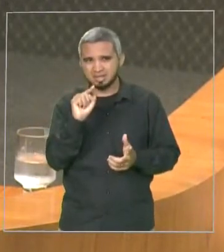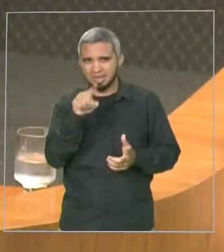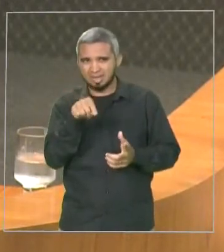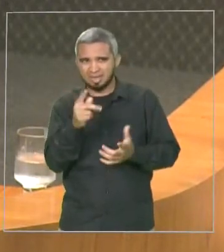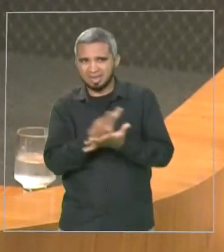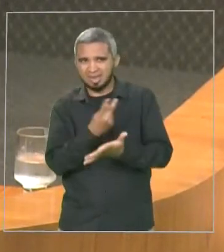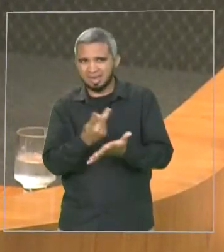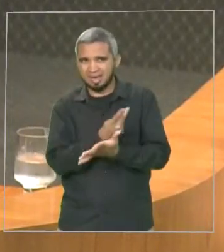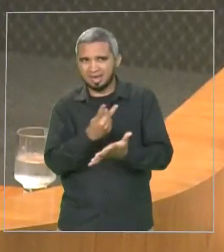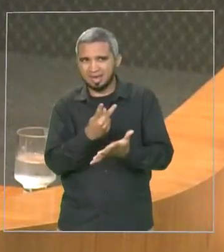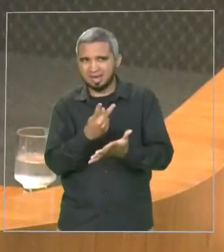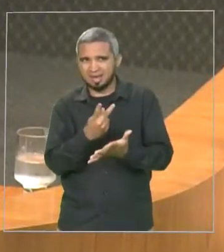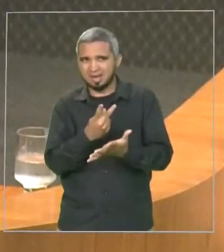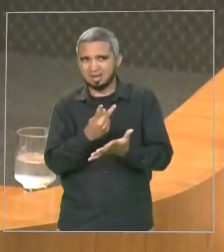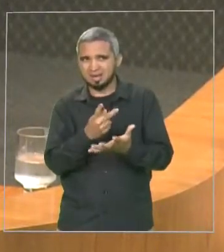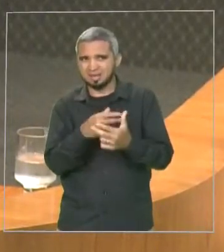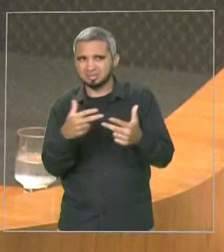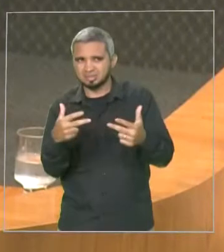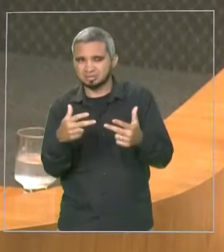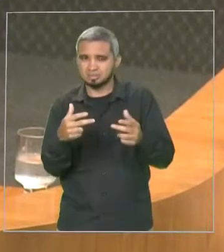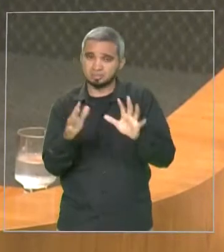de forma empresarial.